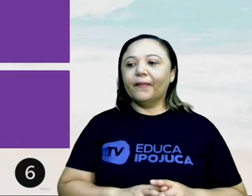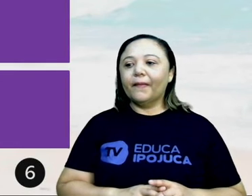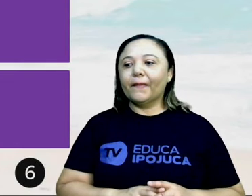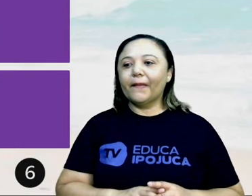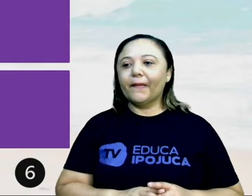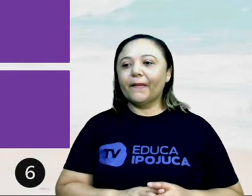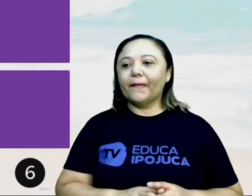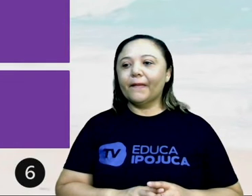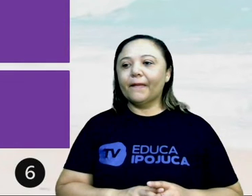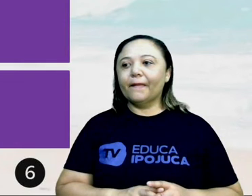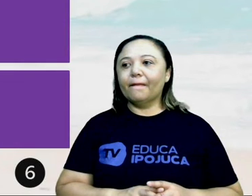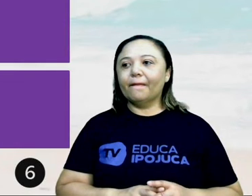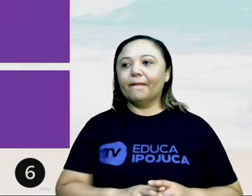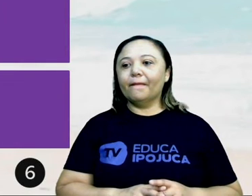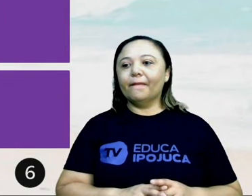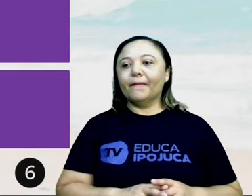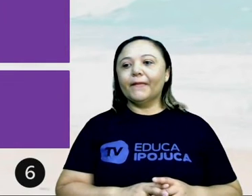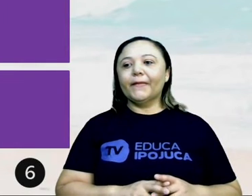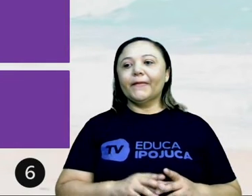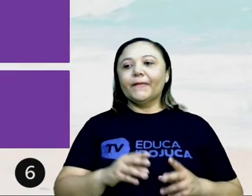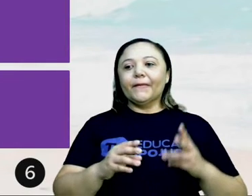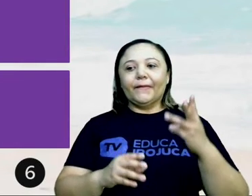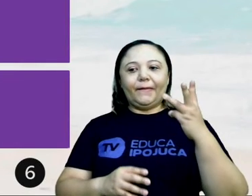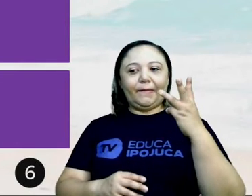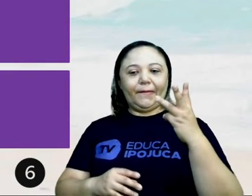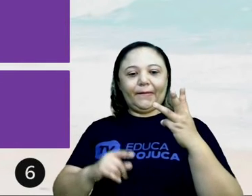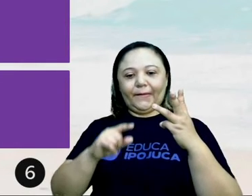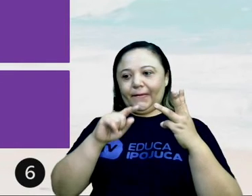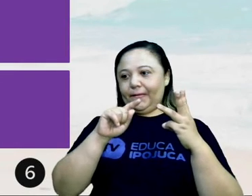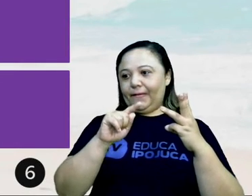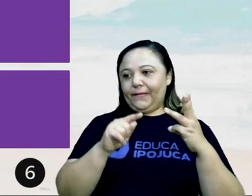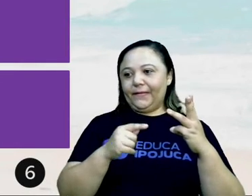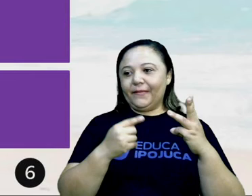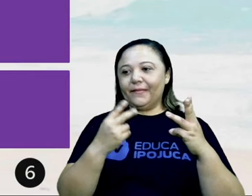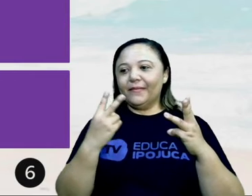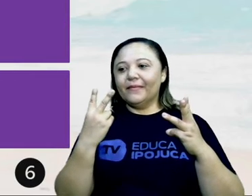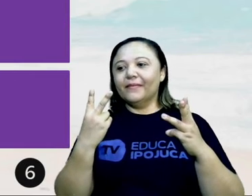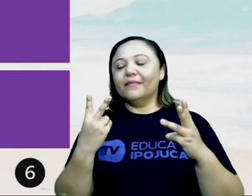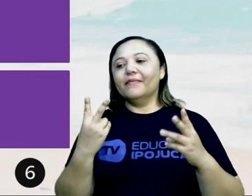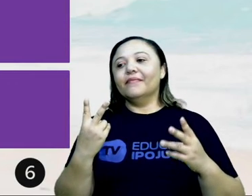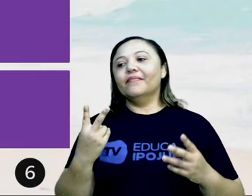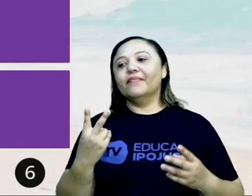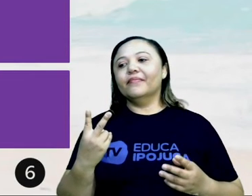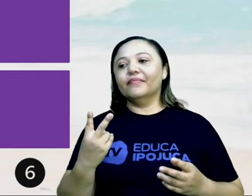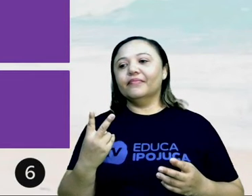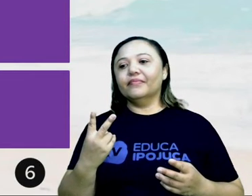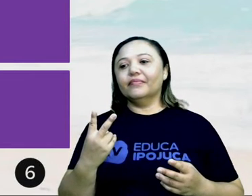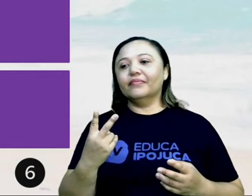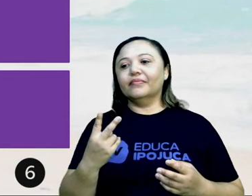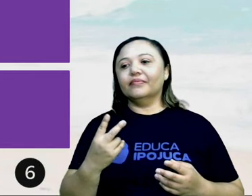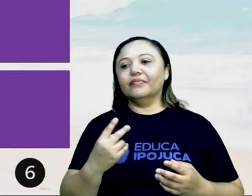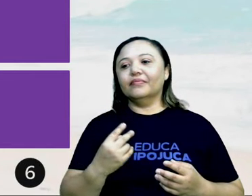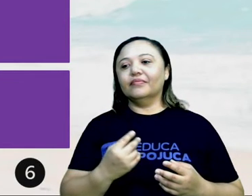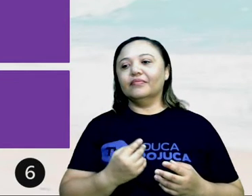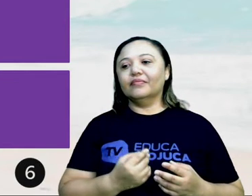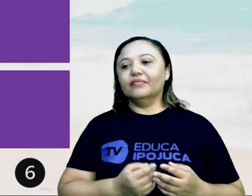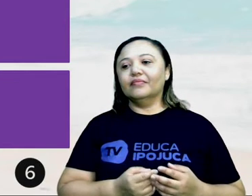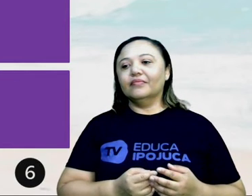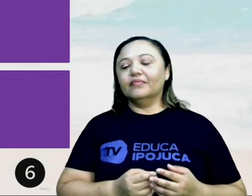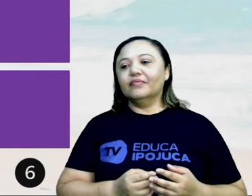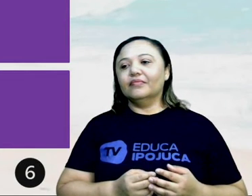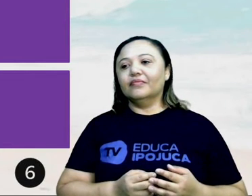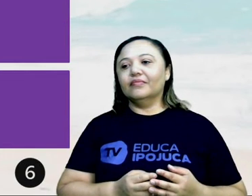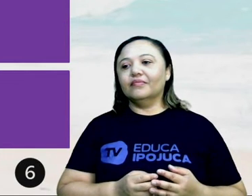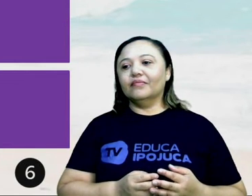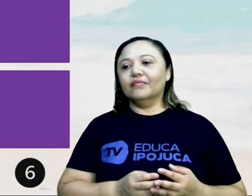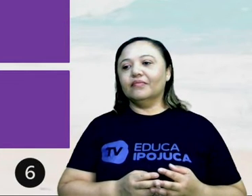3, 2. Então, nesse caso, daqui de baixo dos pretos, a gente vai até o 3 e depois vai